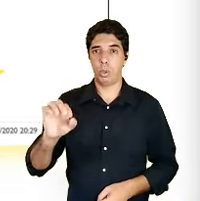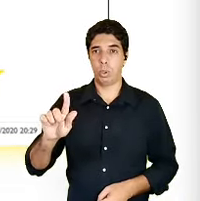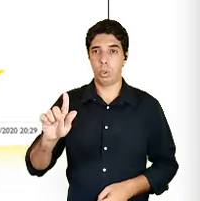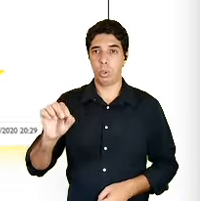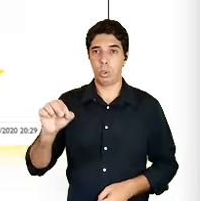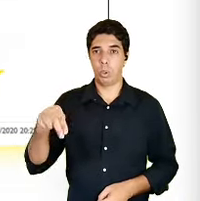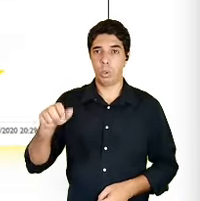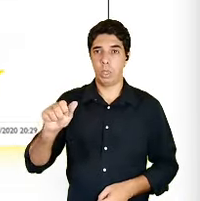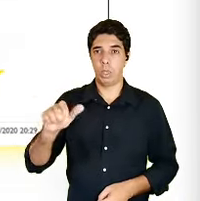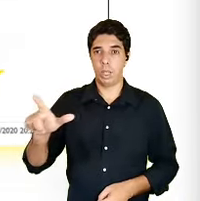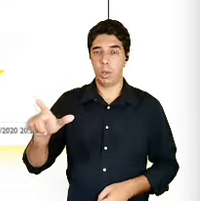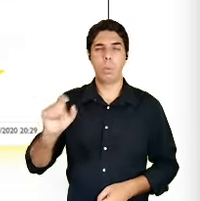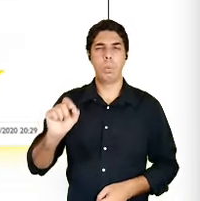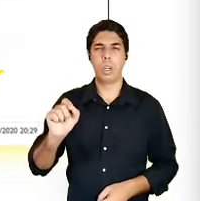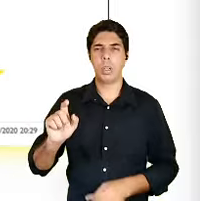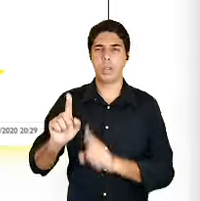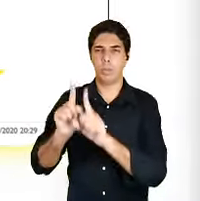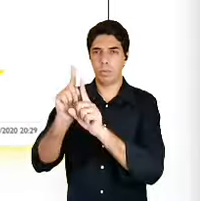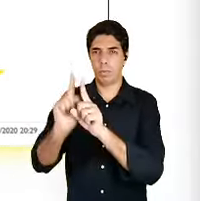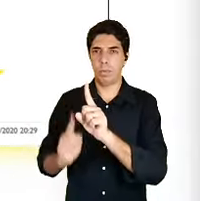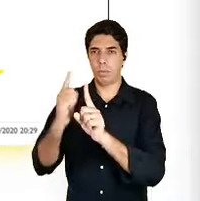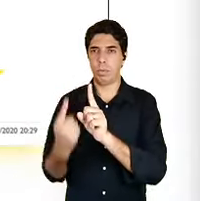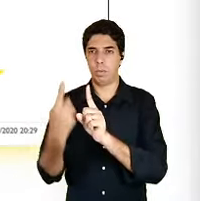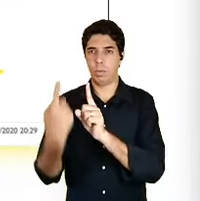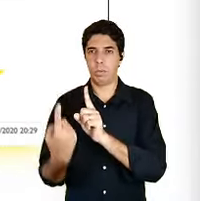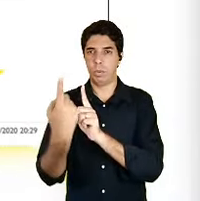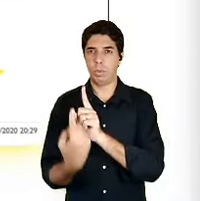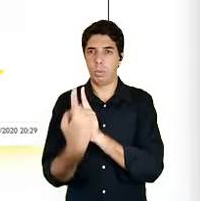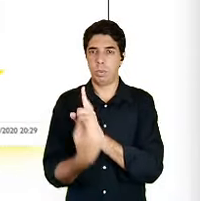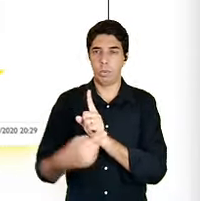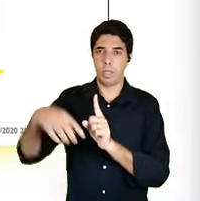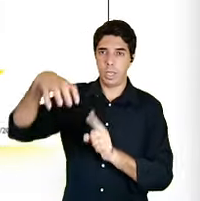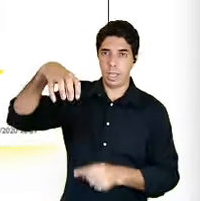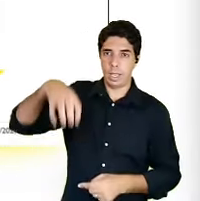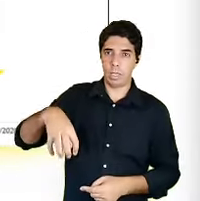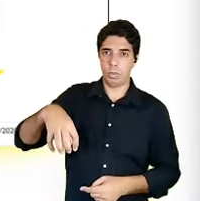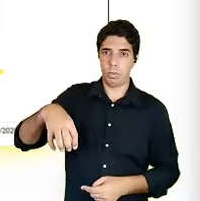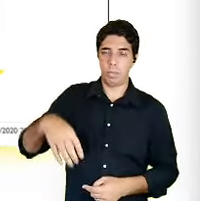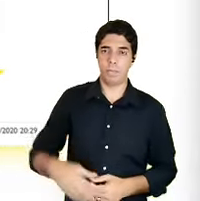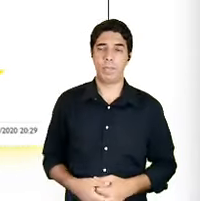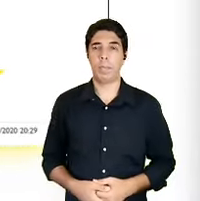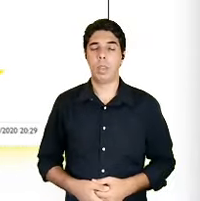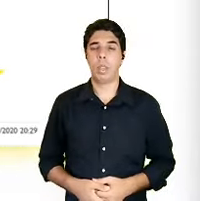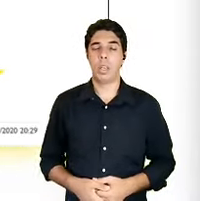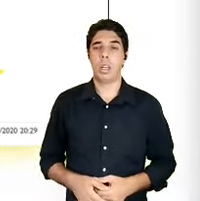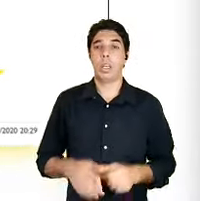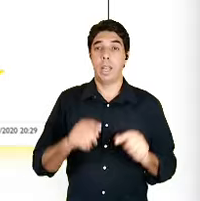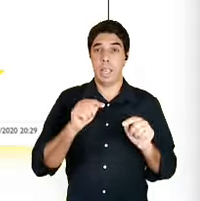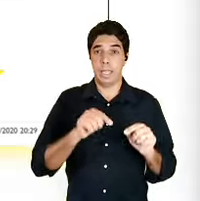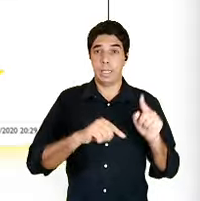cilíndricas oblíquas, o objeto ele é representado em verdadeira grandeza, ou seja, a mesma dimensão que ele